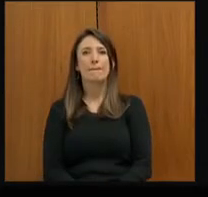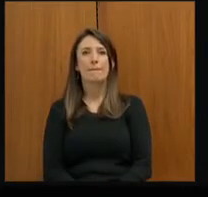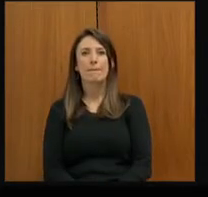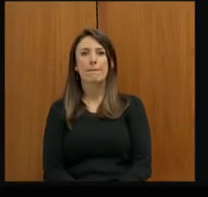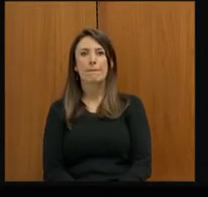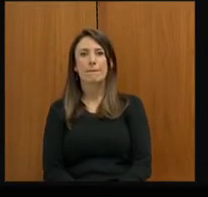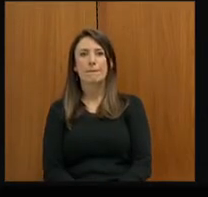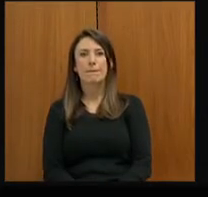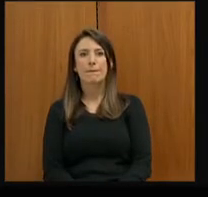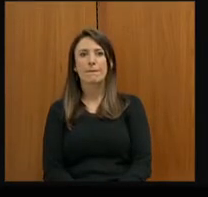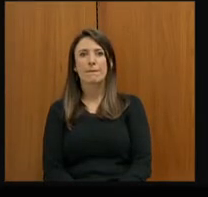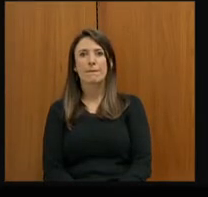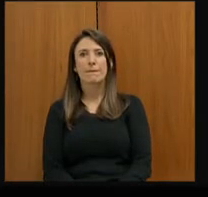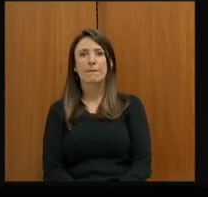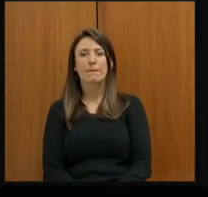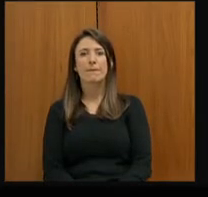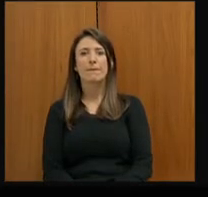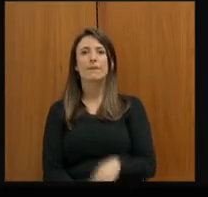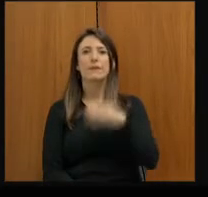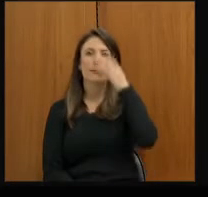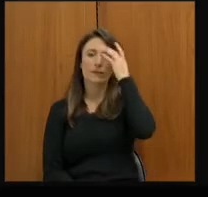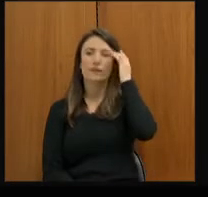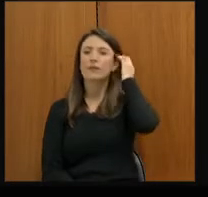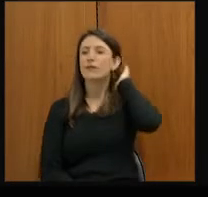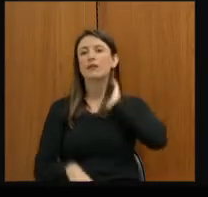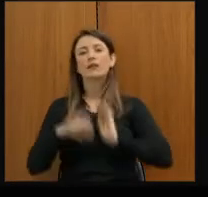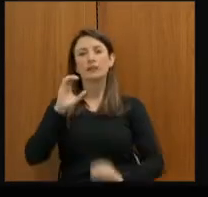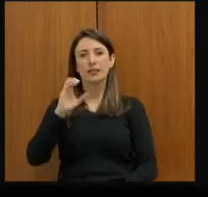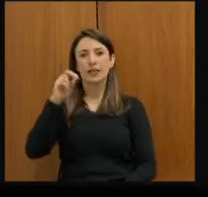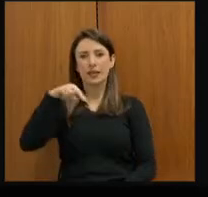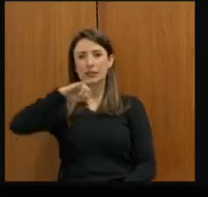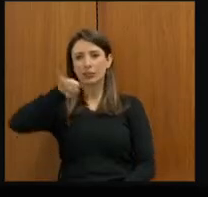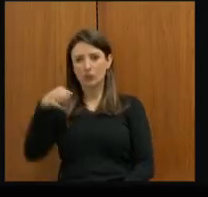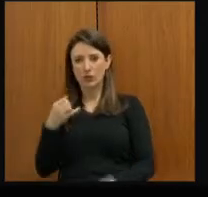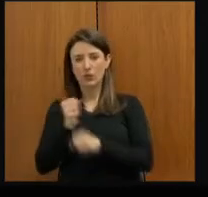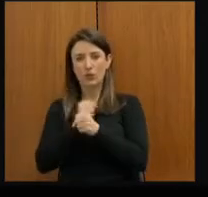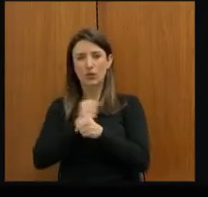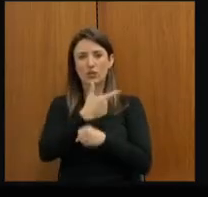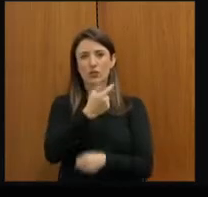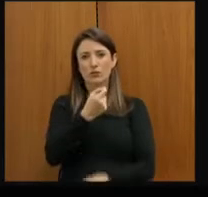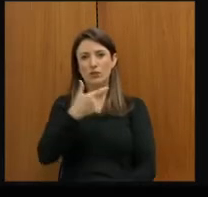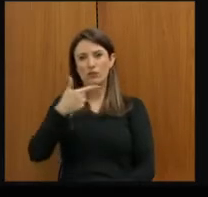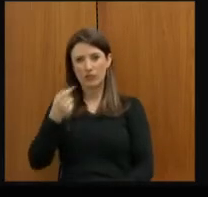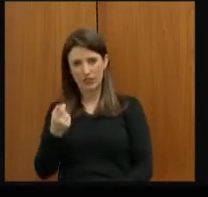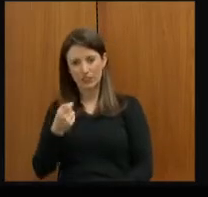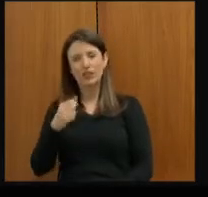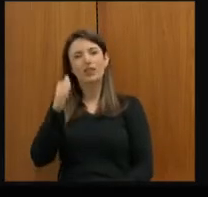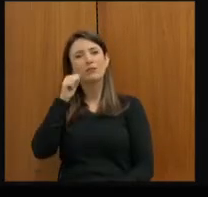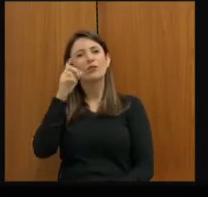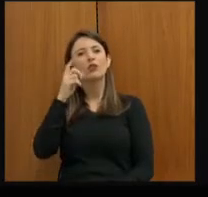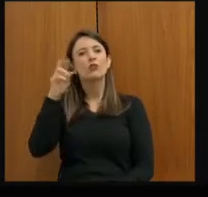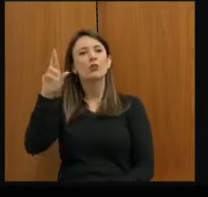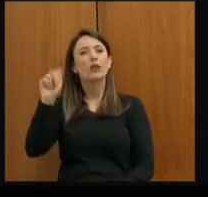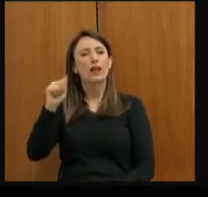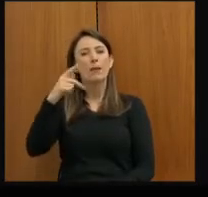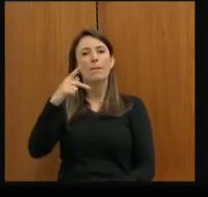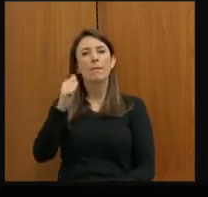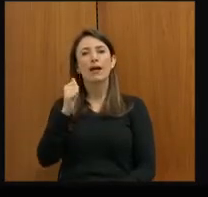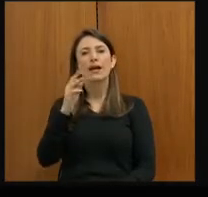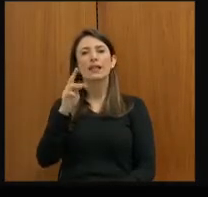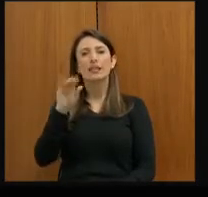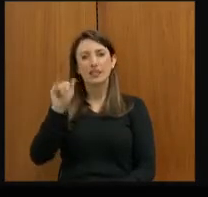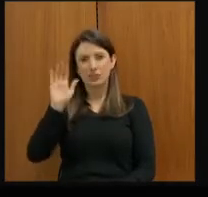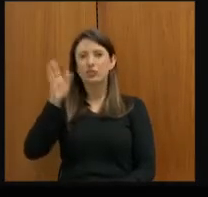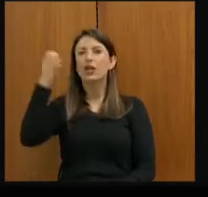é muito importante o CNJ em 2020 Dr Patrícia rabico falou isso o CNJ ele